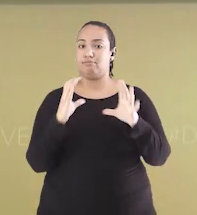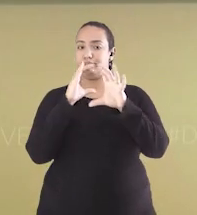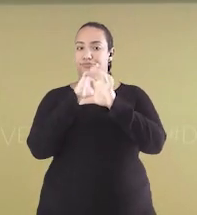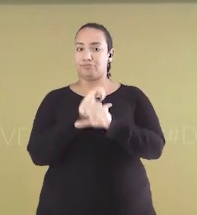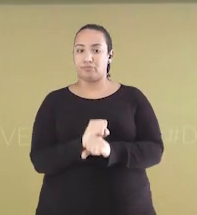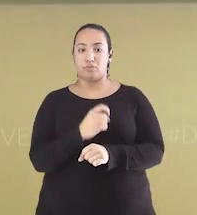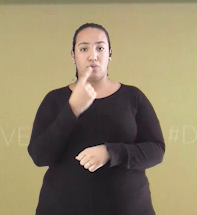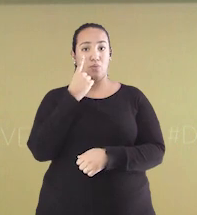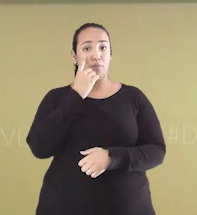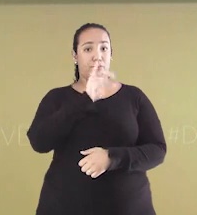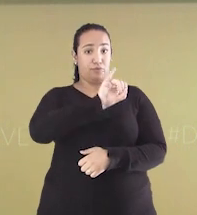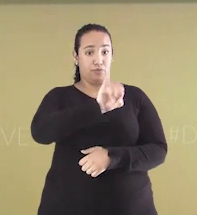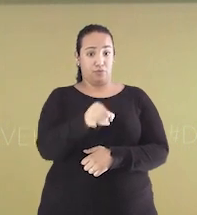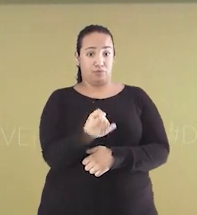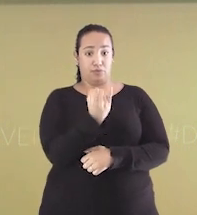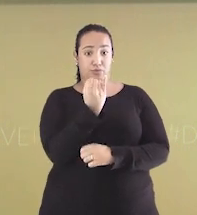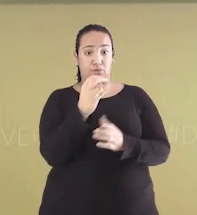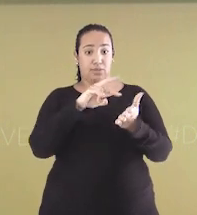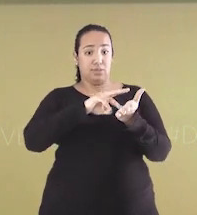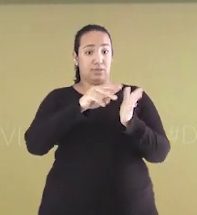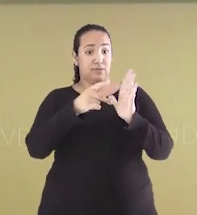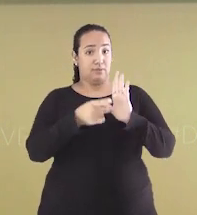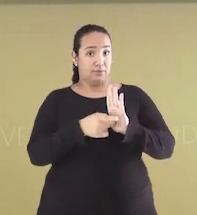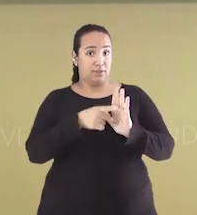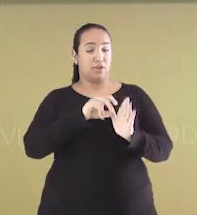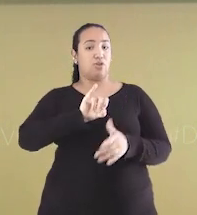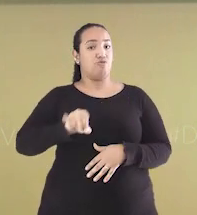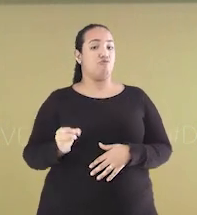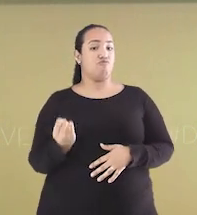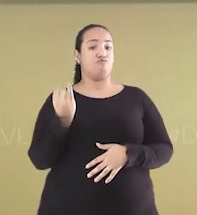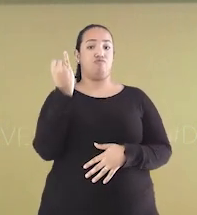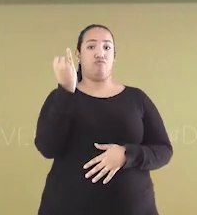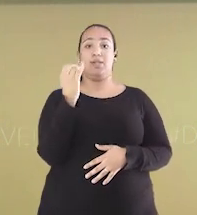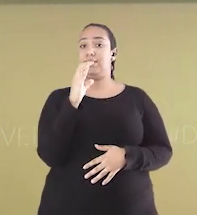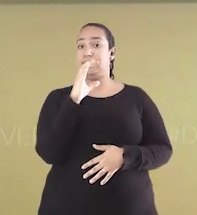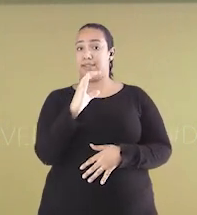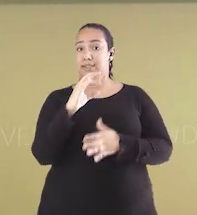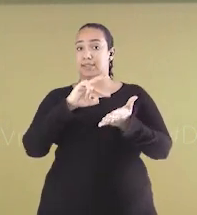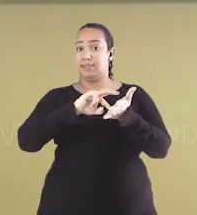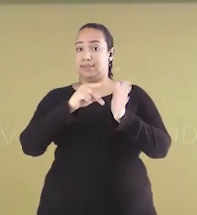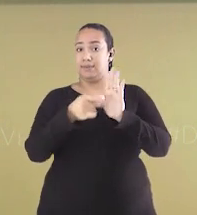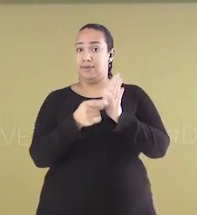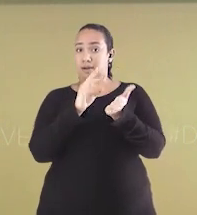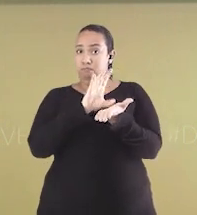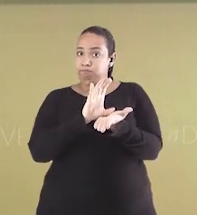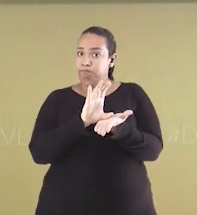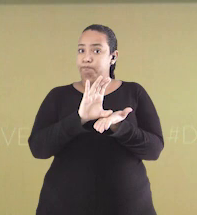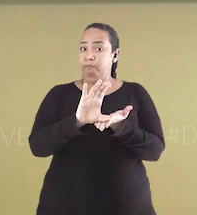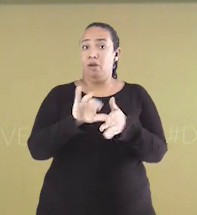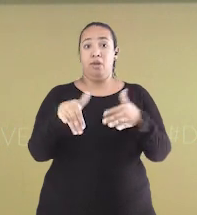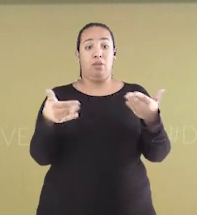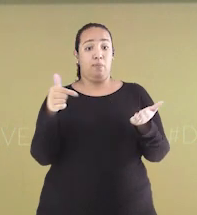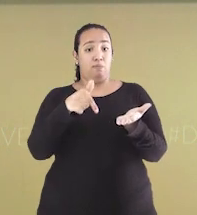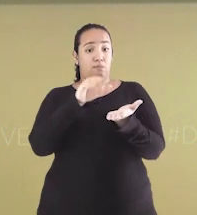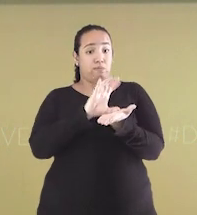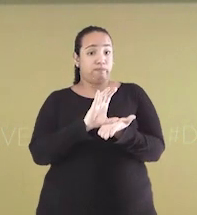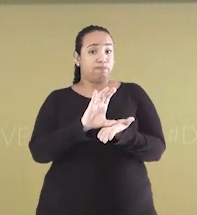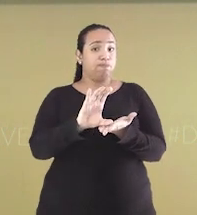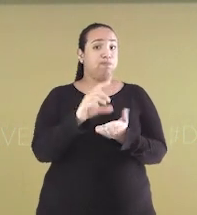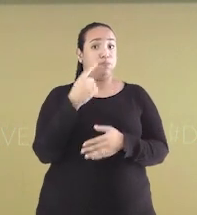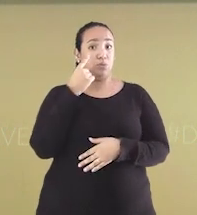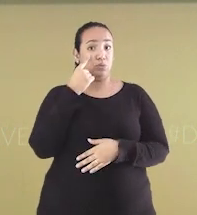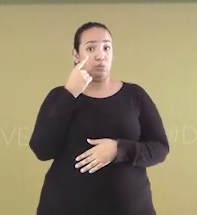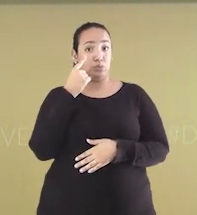vai significar os juros e é o que queremos descobrir. C é o capital e o capital, nesse caso,